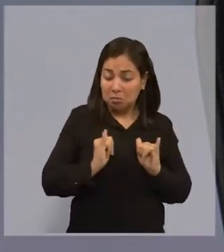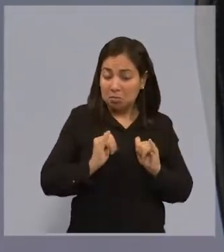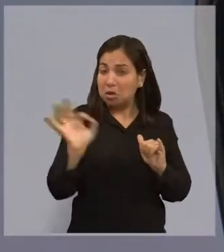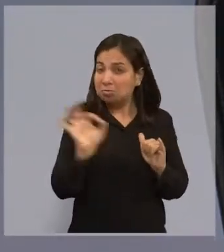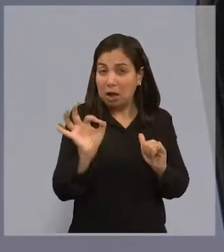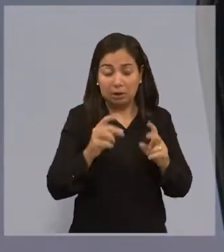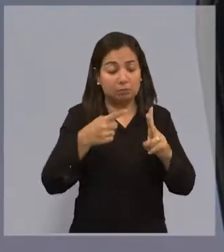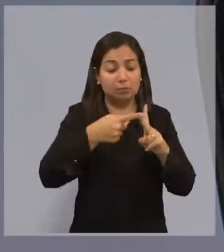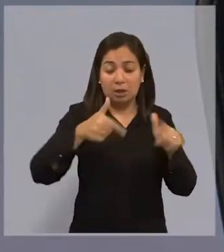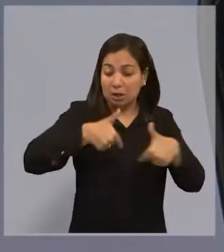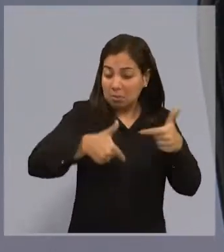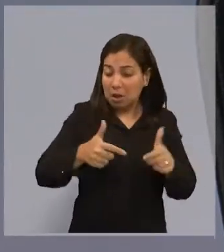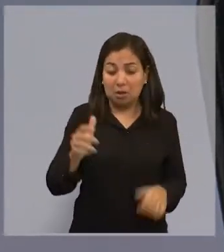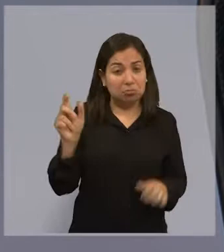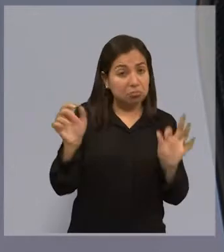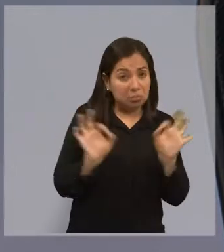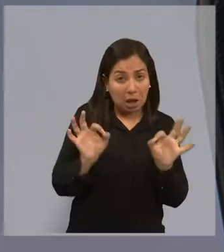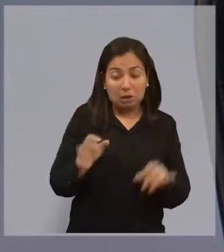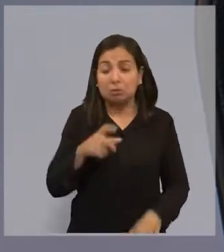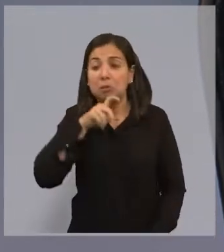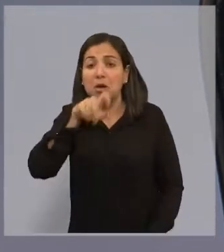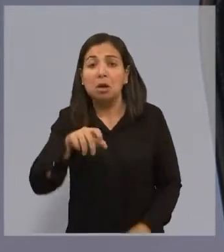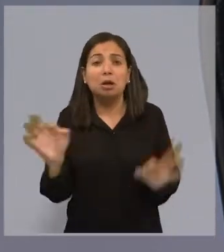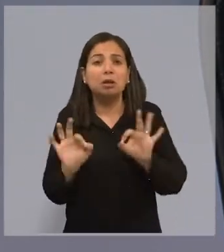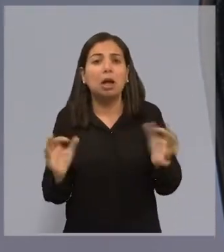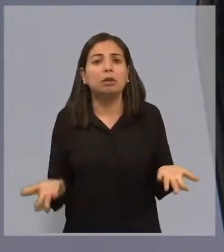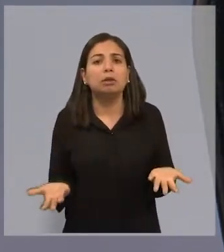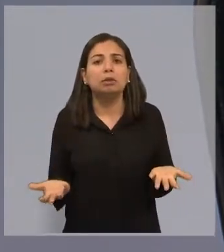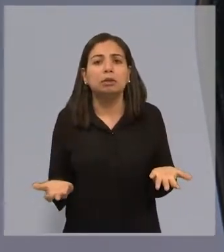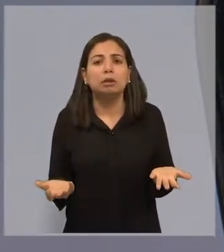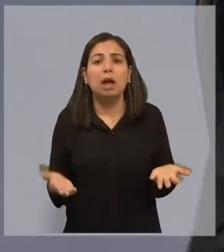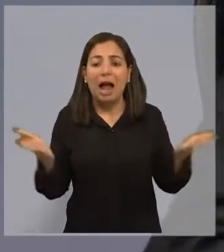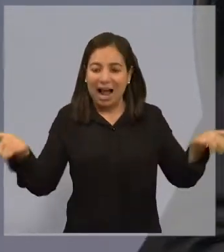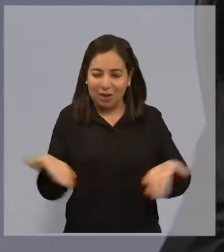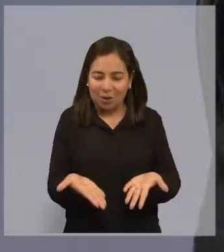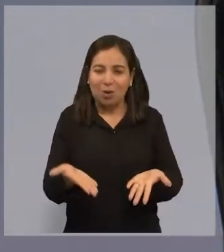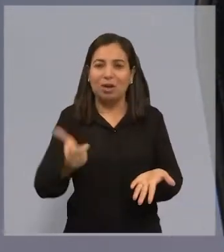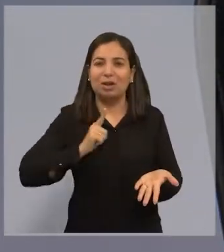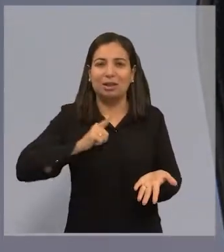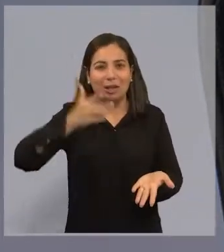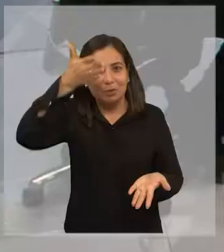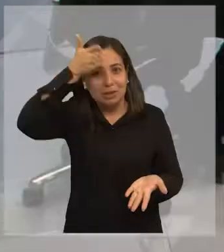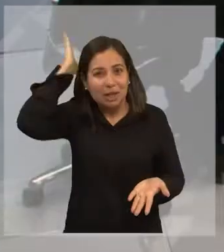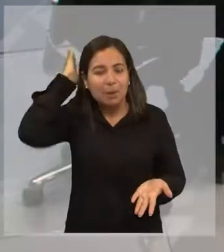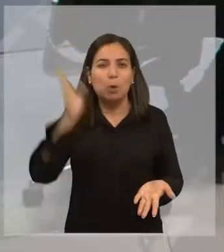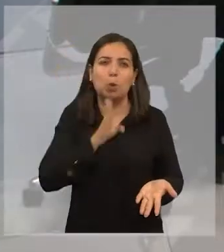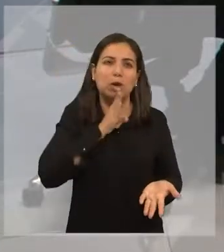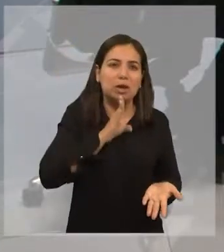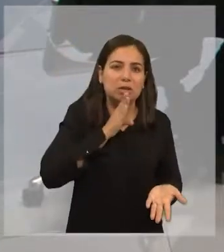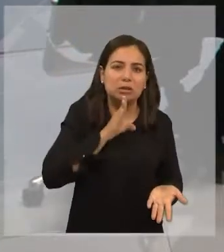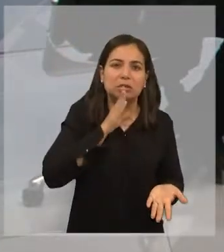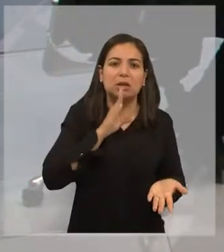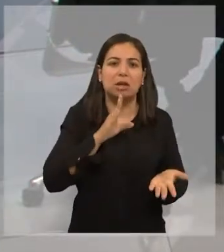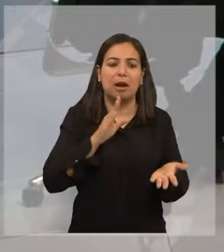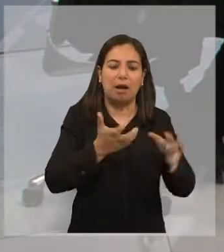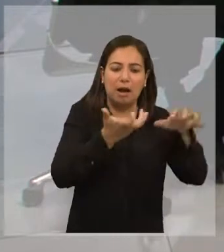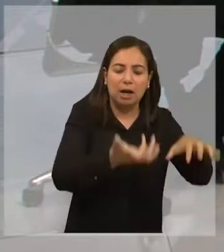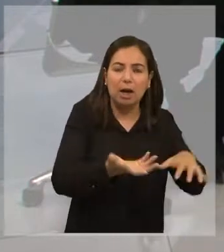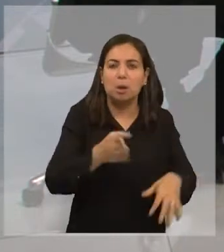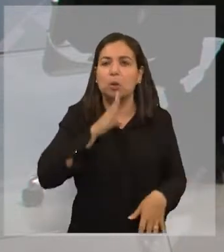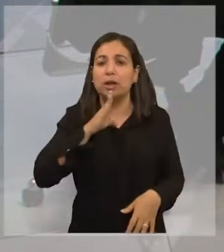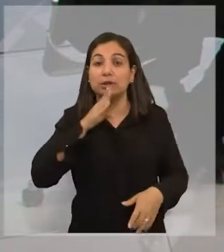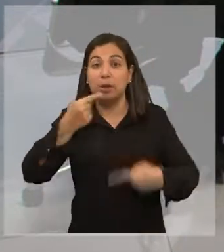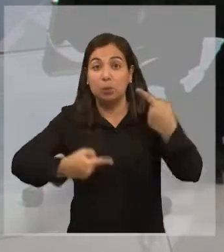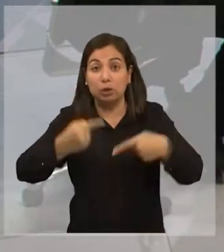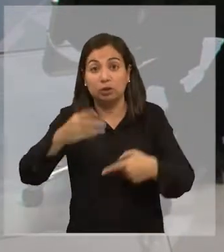reforma trabalhista, nem reforma tributária. Aí, quando chegou agora no Temer, que o Temer conhecia a Câmara, conhecia a política